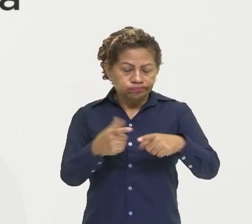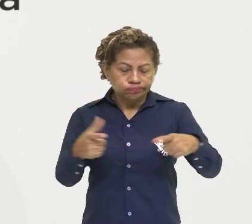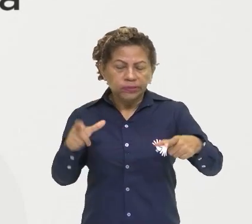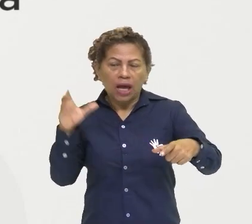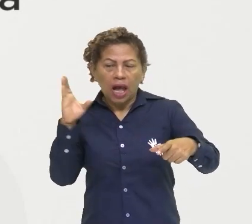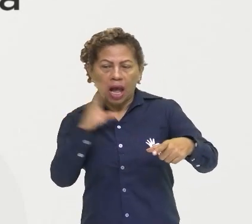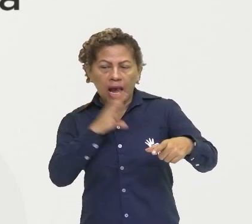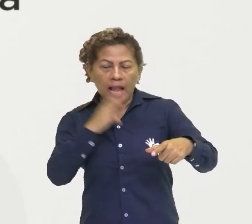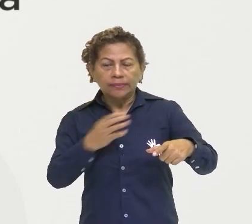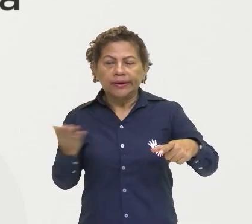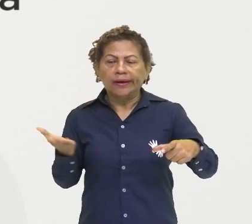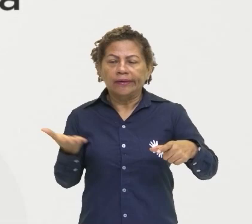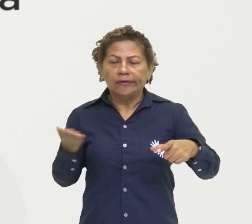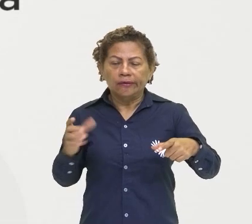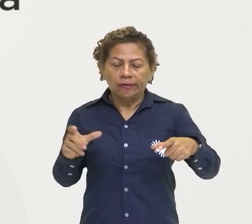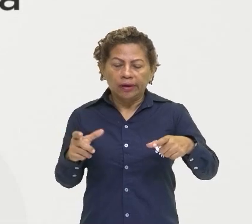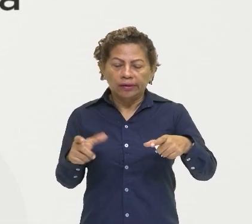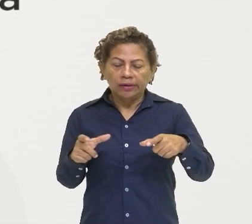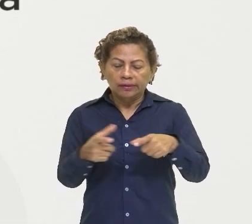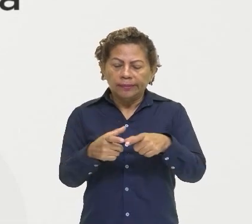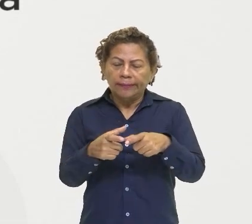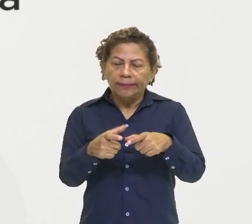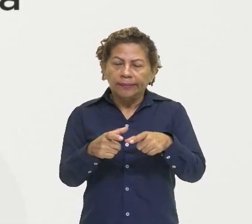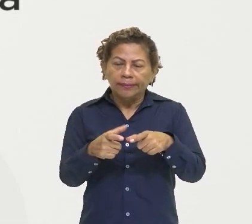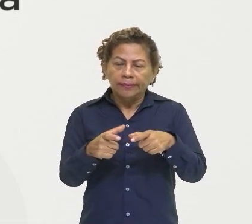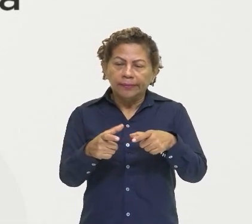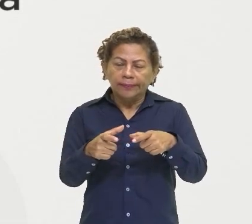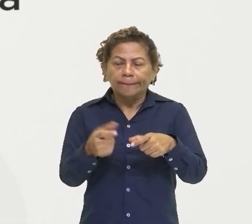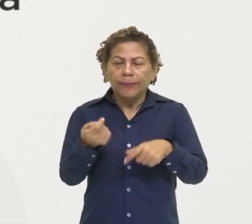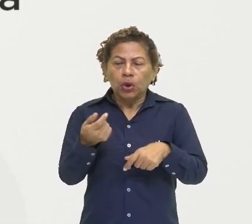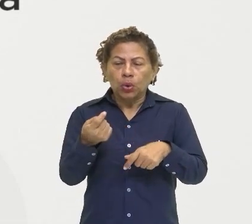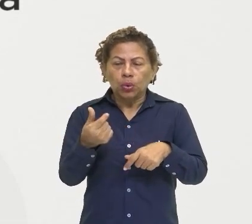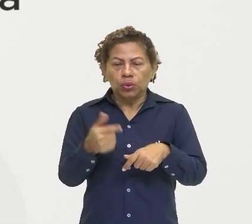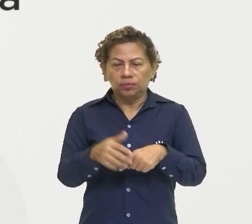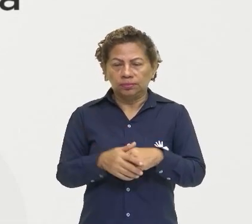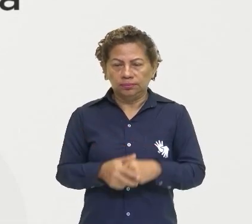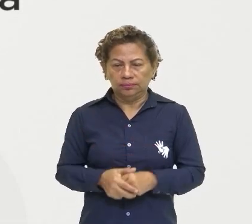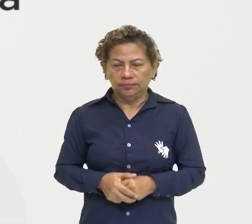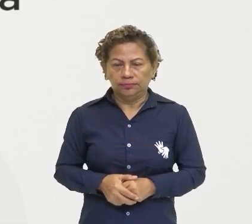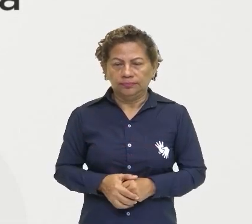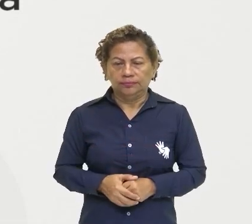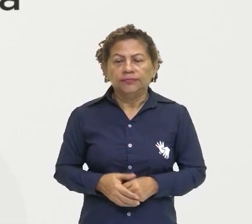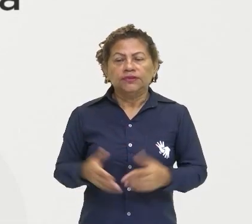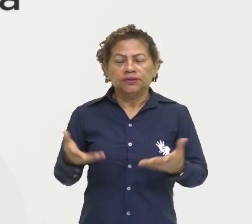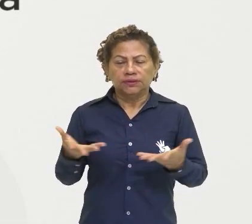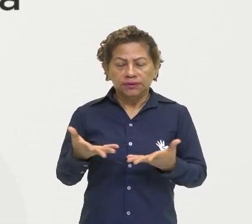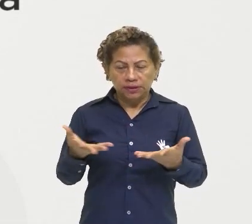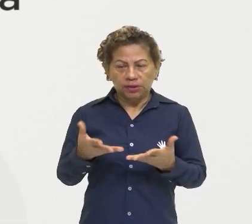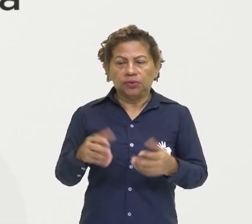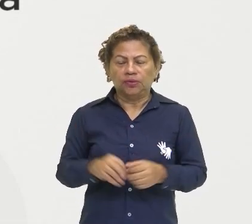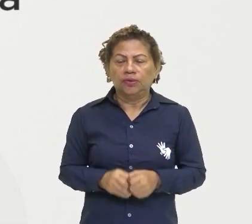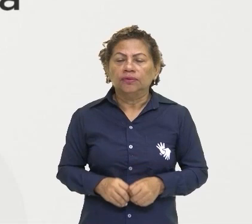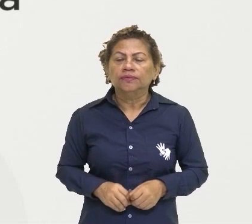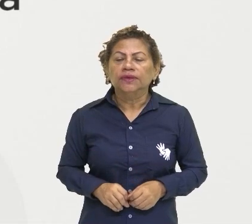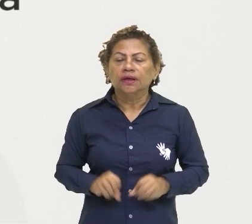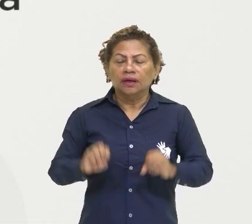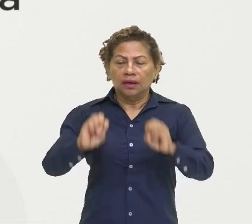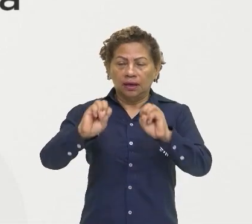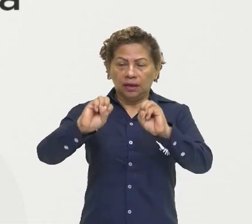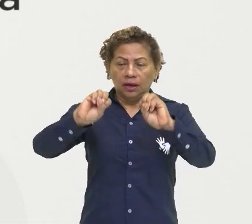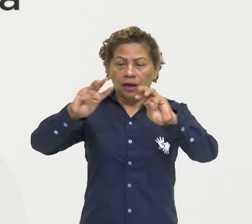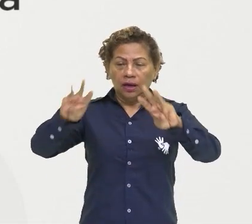momento, tá certo? E atualmente, a taxa de crescimento da população mundial, segundo a ONU, dado de 2020, é